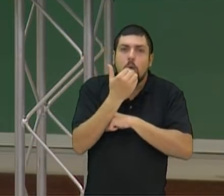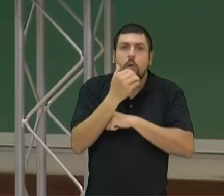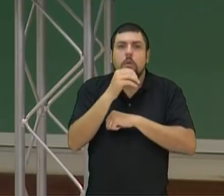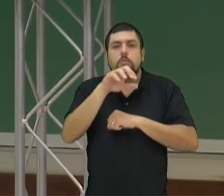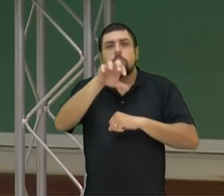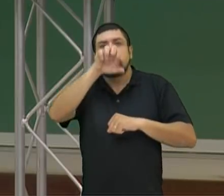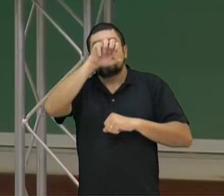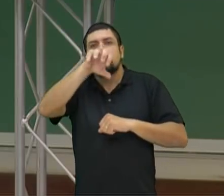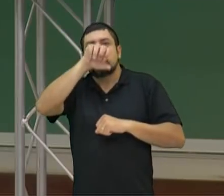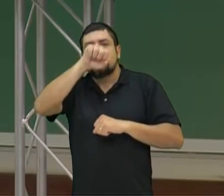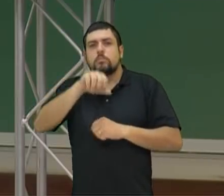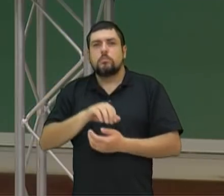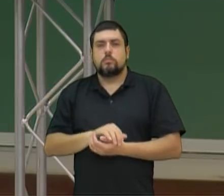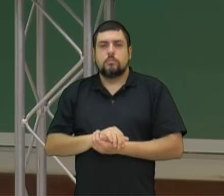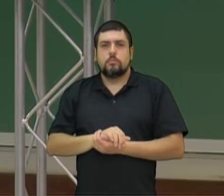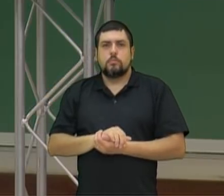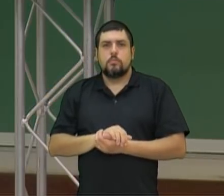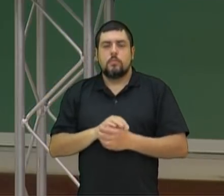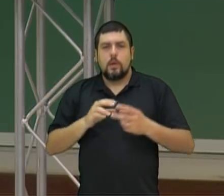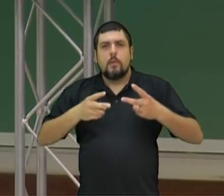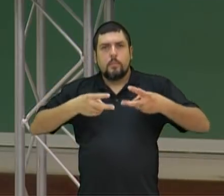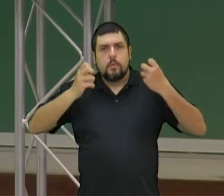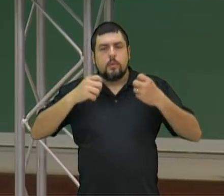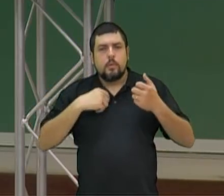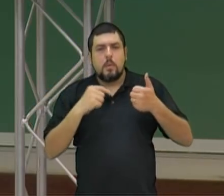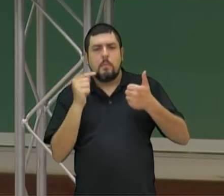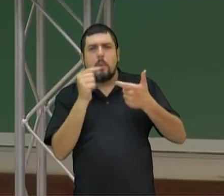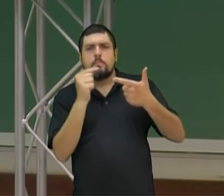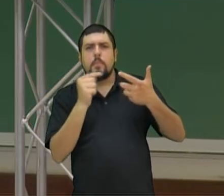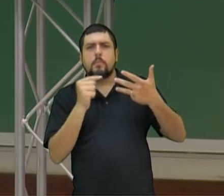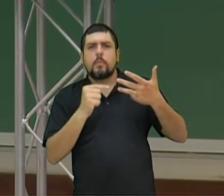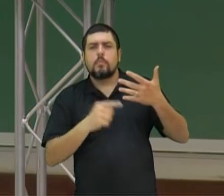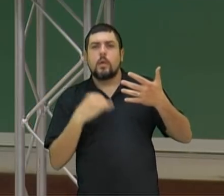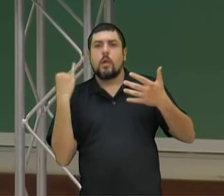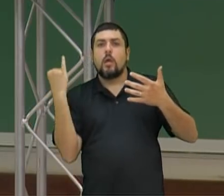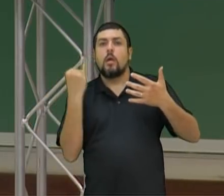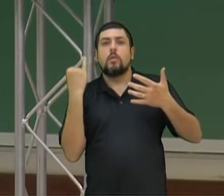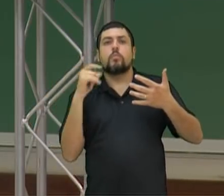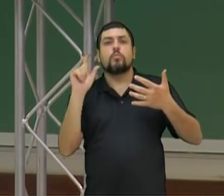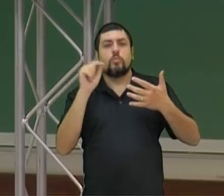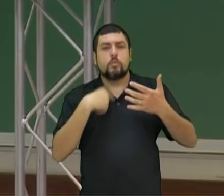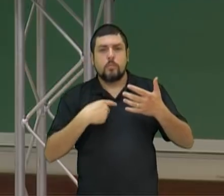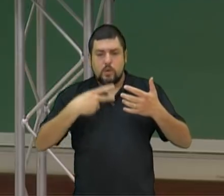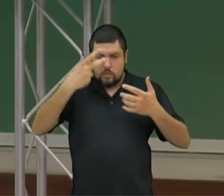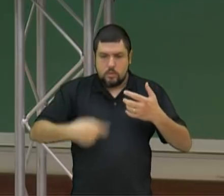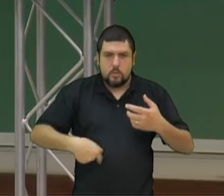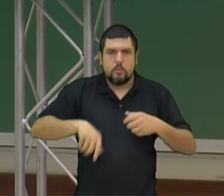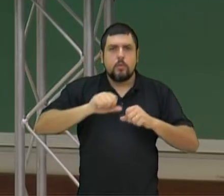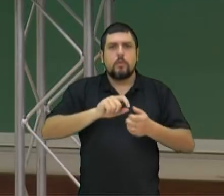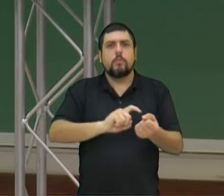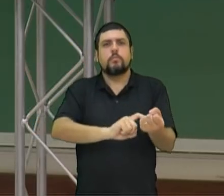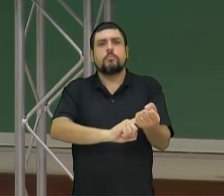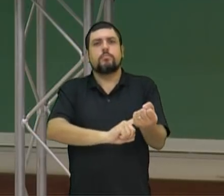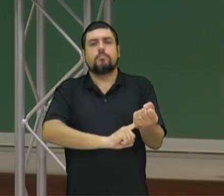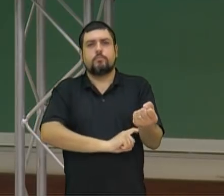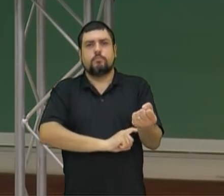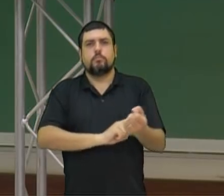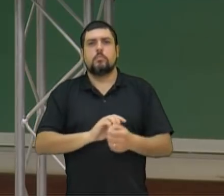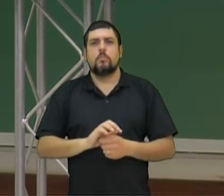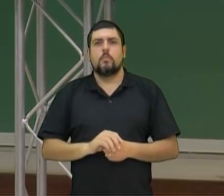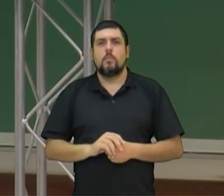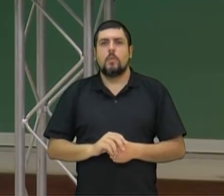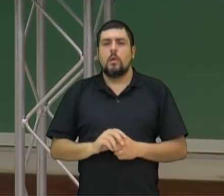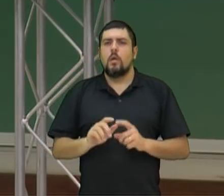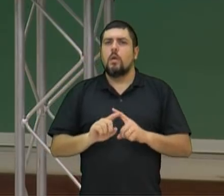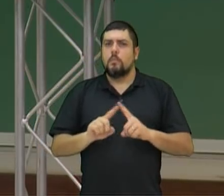ações fundamentais e importantes do nosso corpo são regidas por esse sistema. Você acredita que esse sistema ele